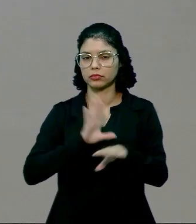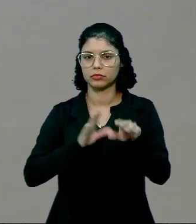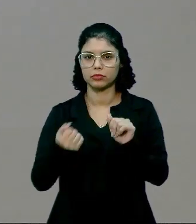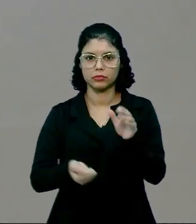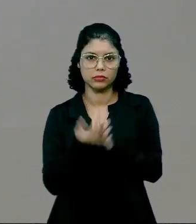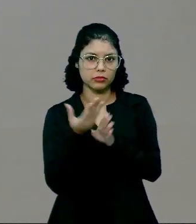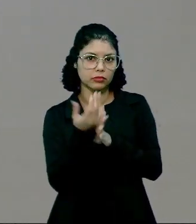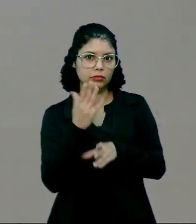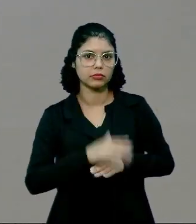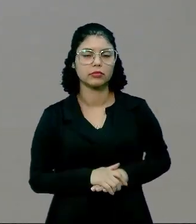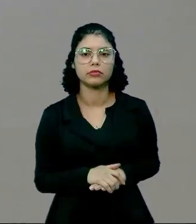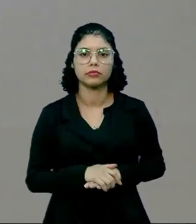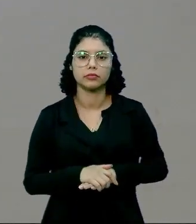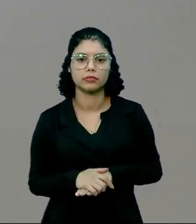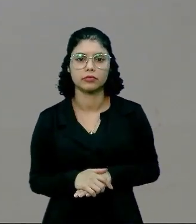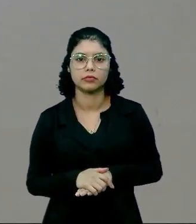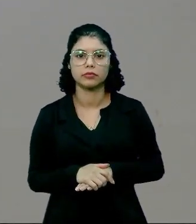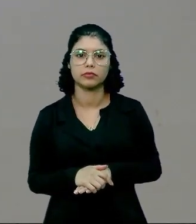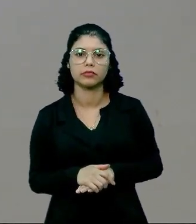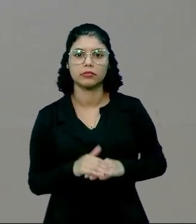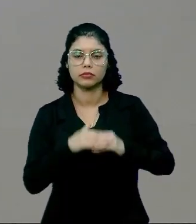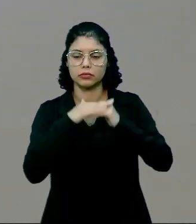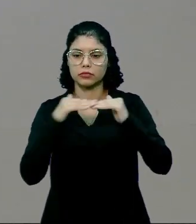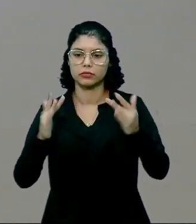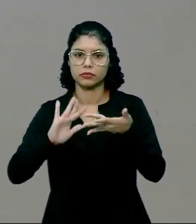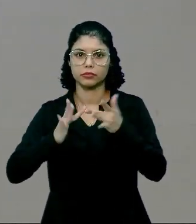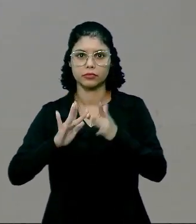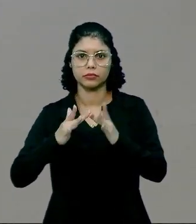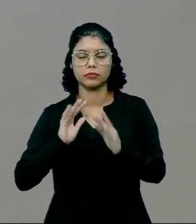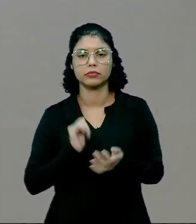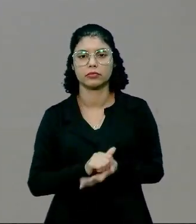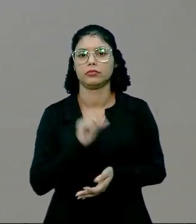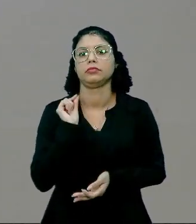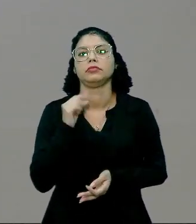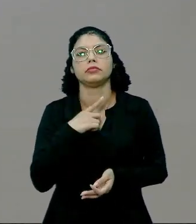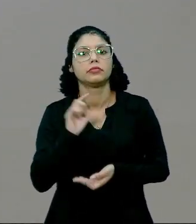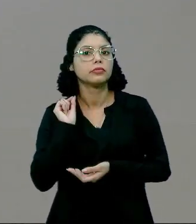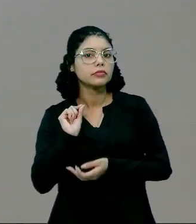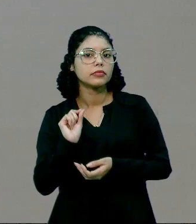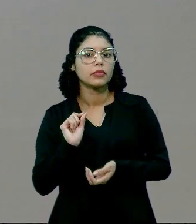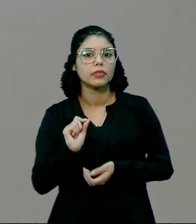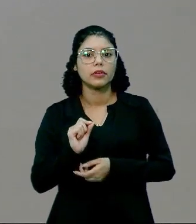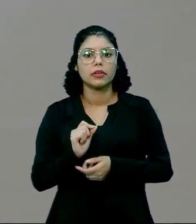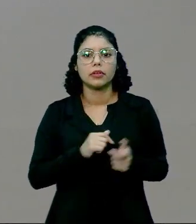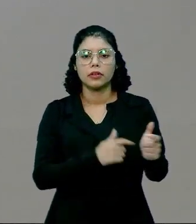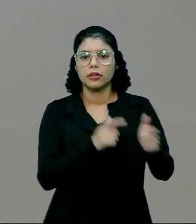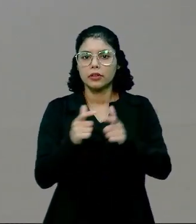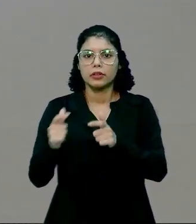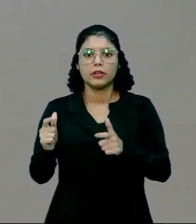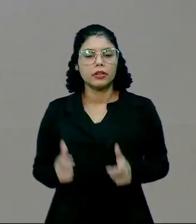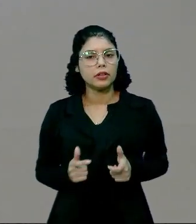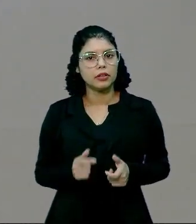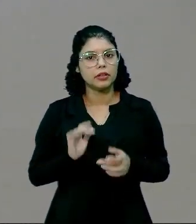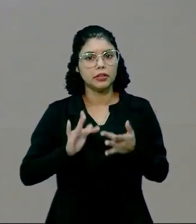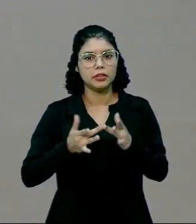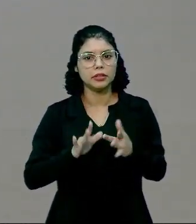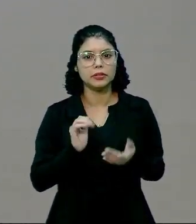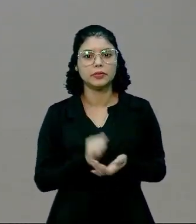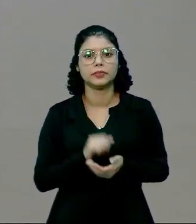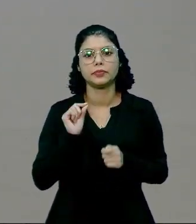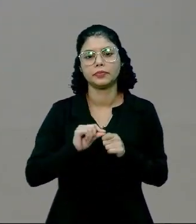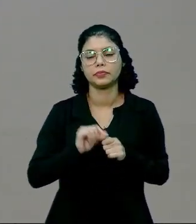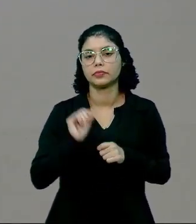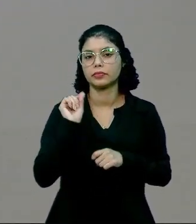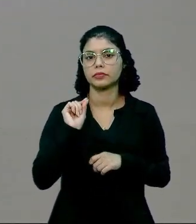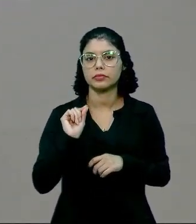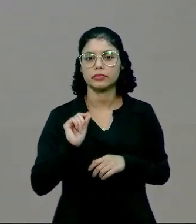perfeito a superfície de contato pessoal ela tem a ver com uma área né então as pesquisas de contato ela vai dizer